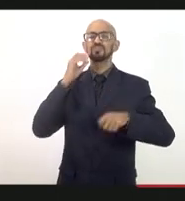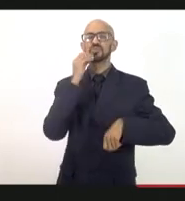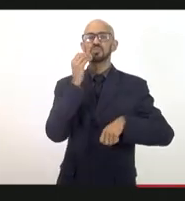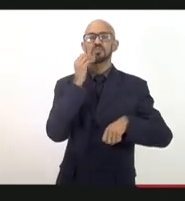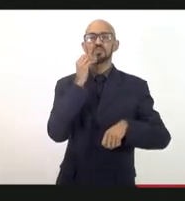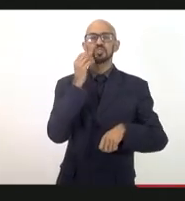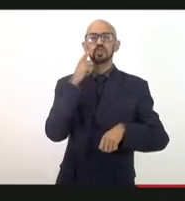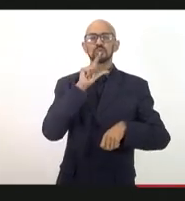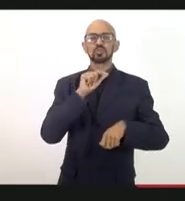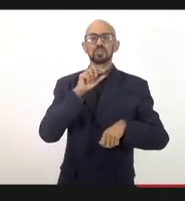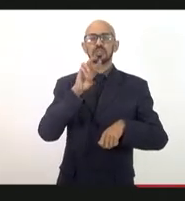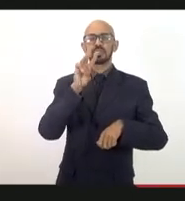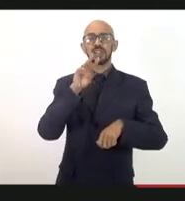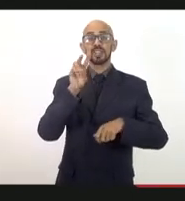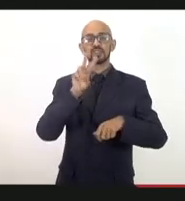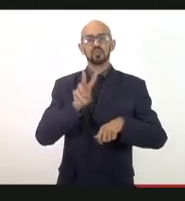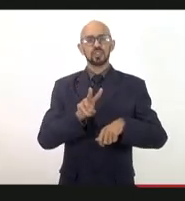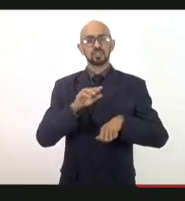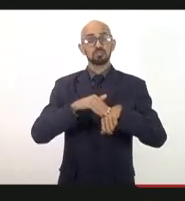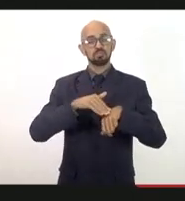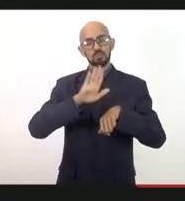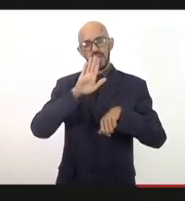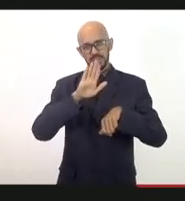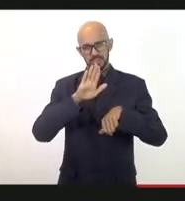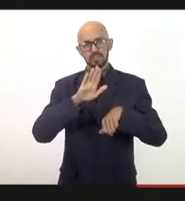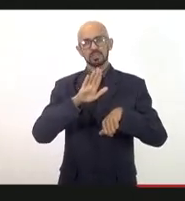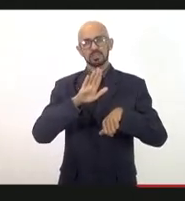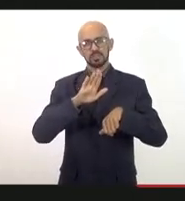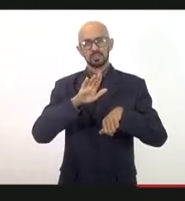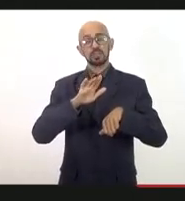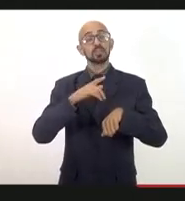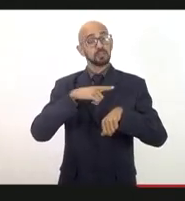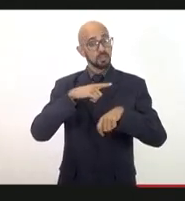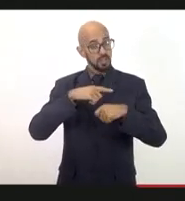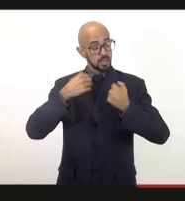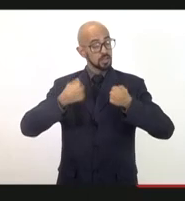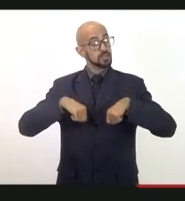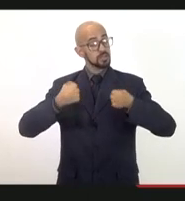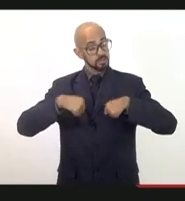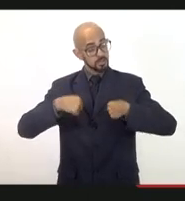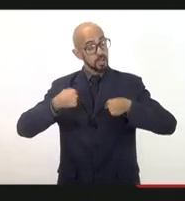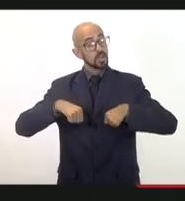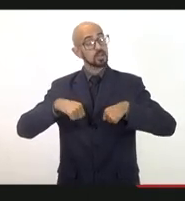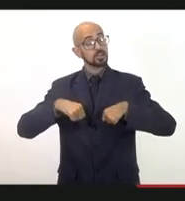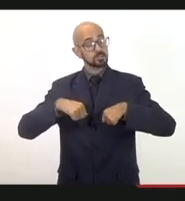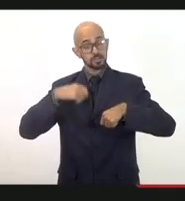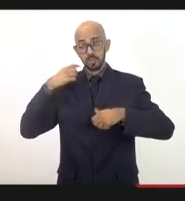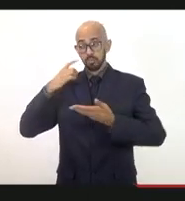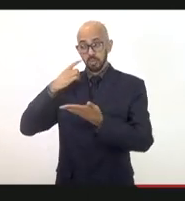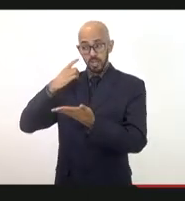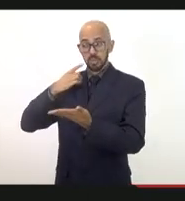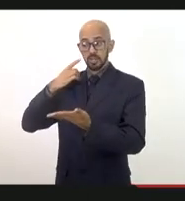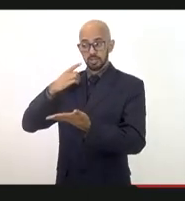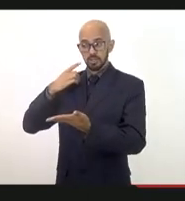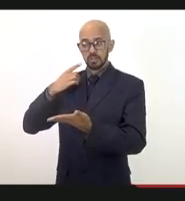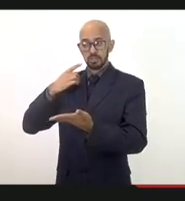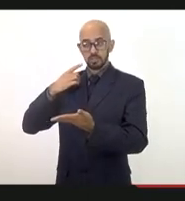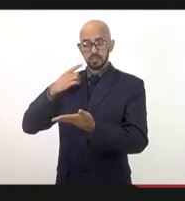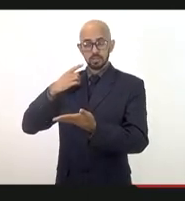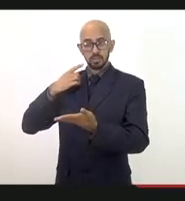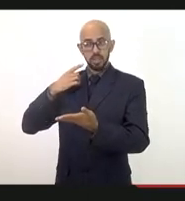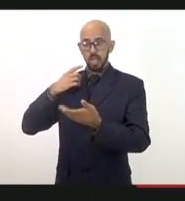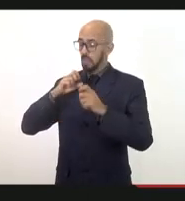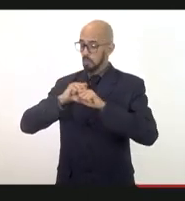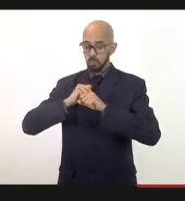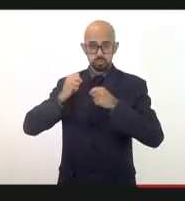gente tem hoje. E demanda existe, deputado, demanda existe. A gente tem, não é possível que no